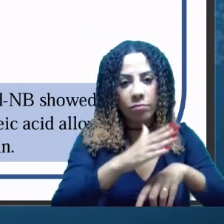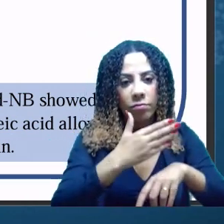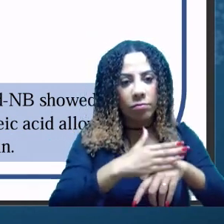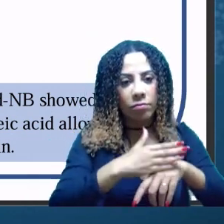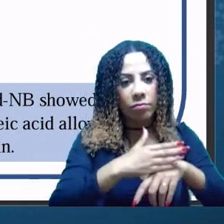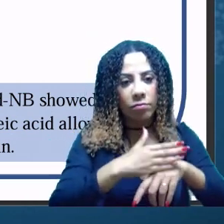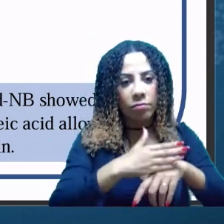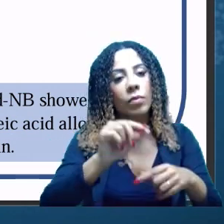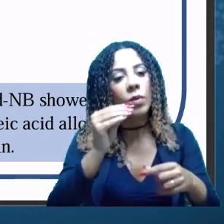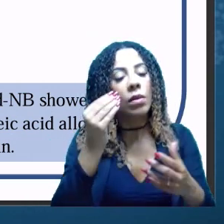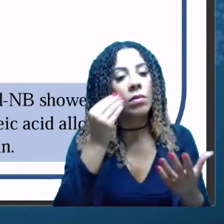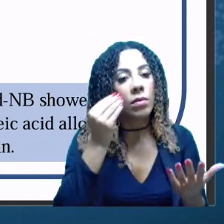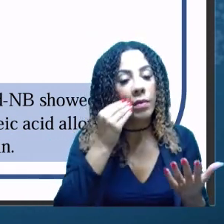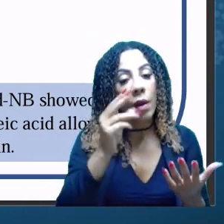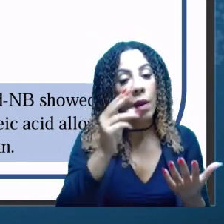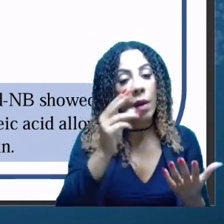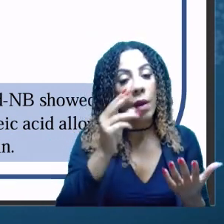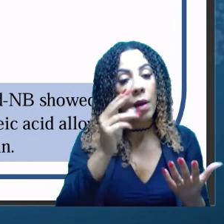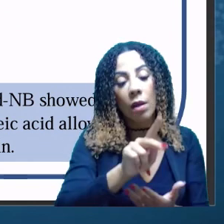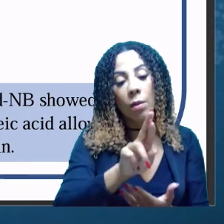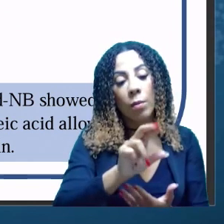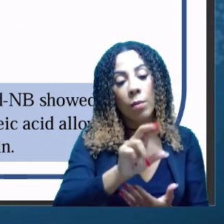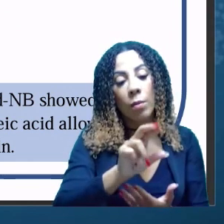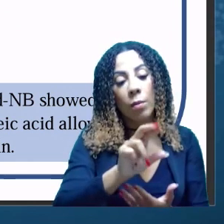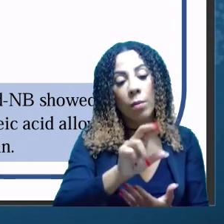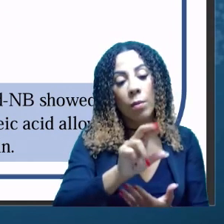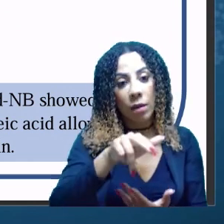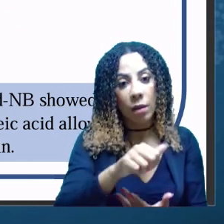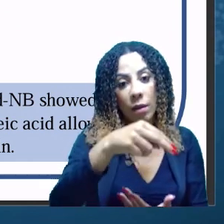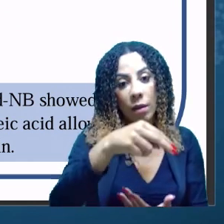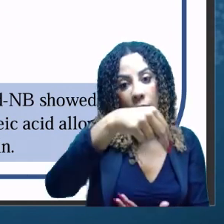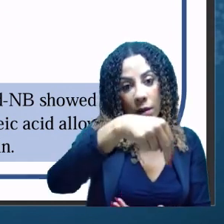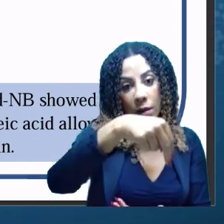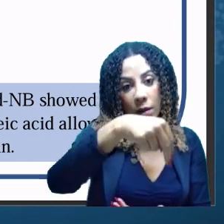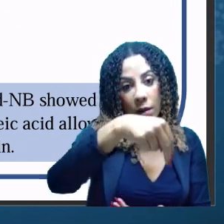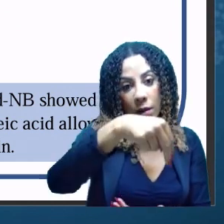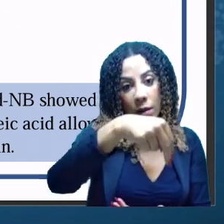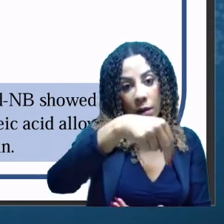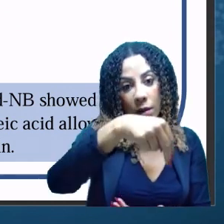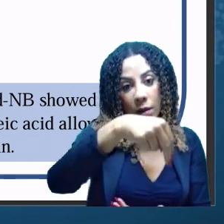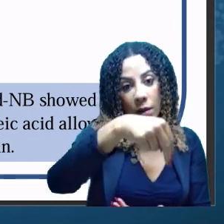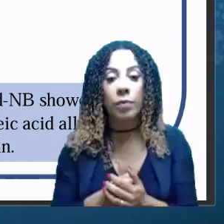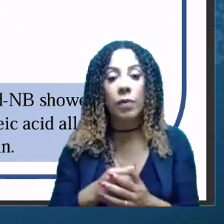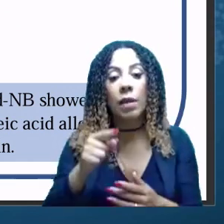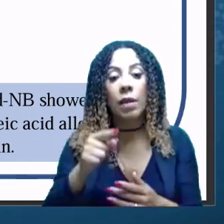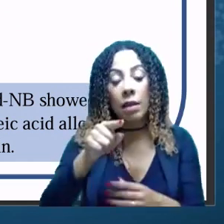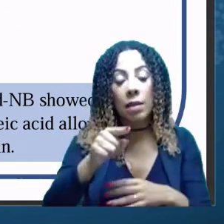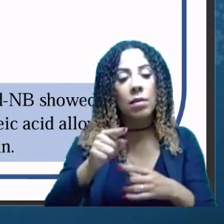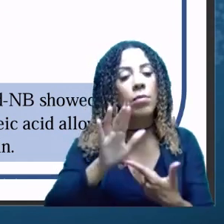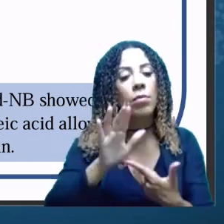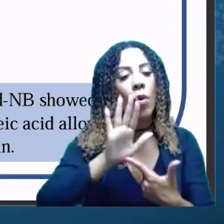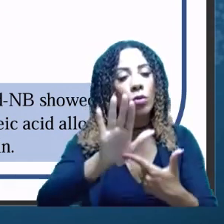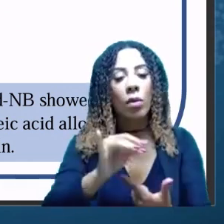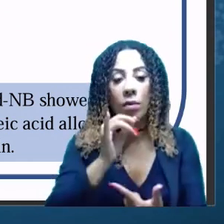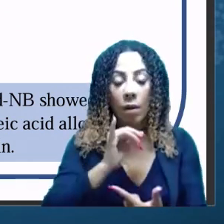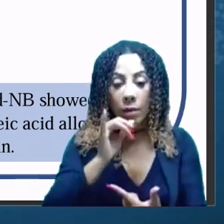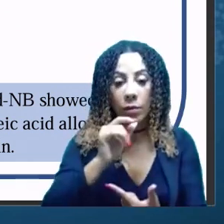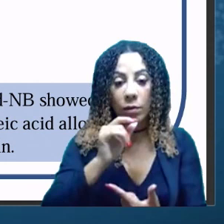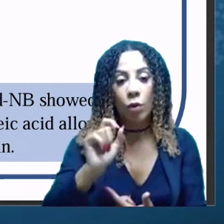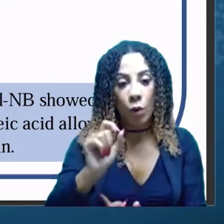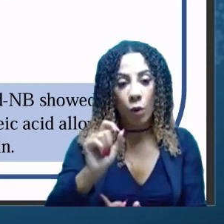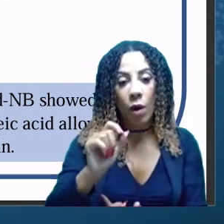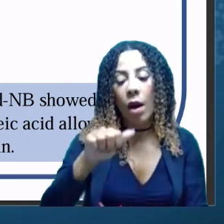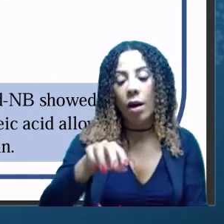uma proteína, a proteína N, com um anticorpo anti-N. Esse ensaio demonstrou, então, que o anticorpo possui